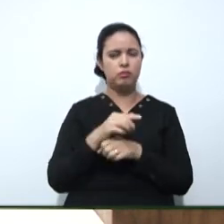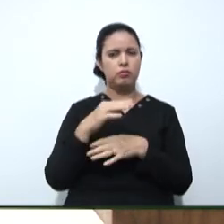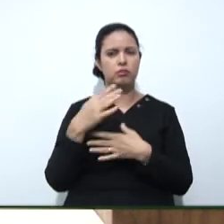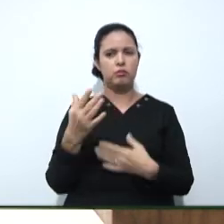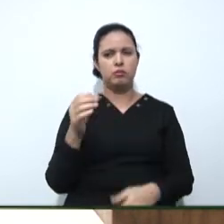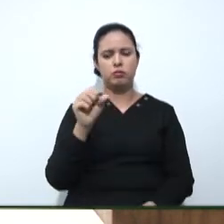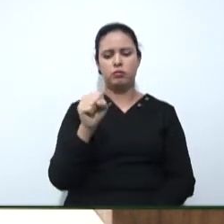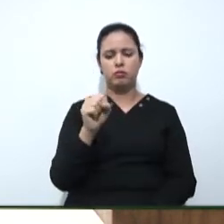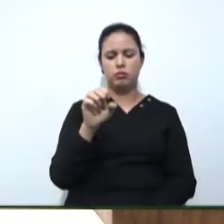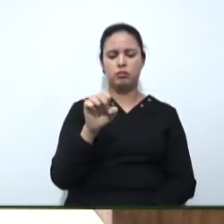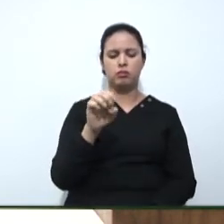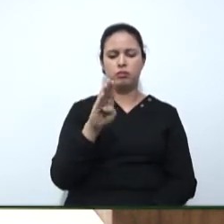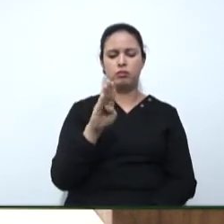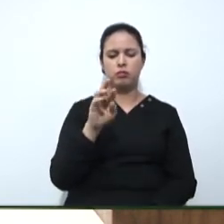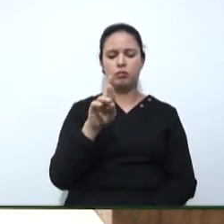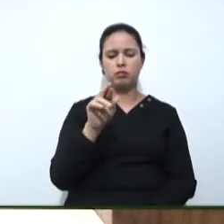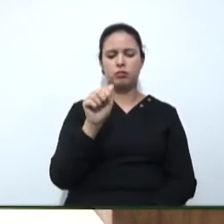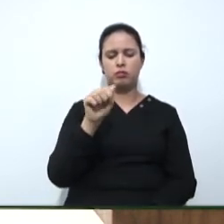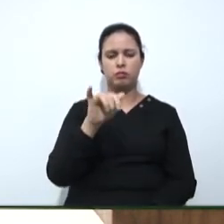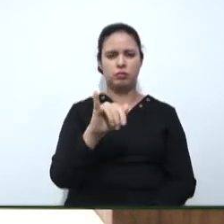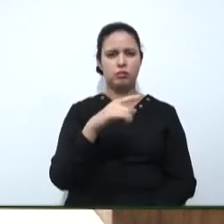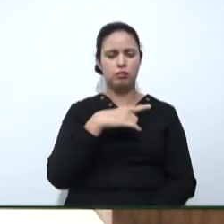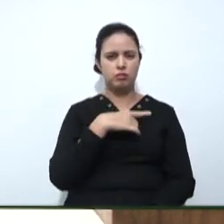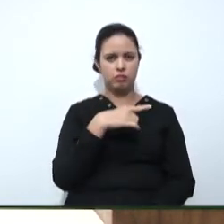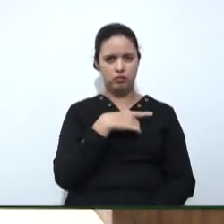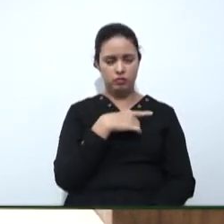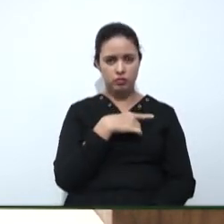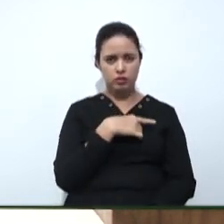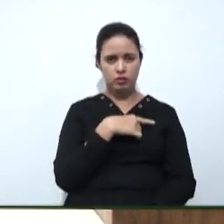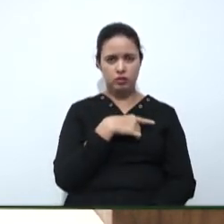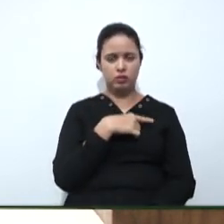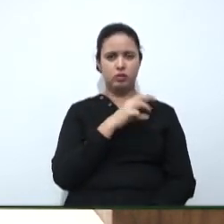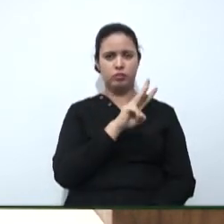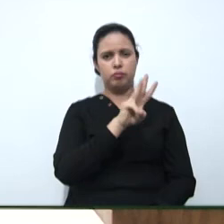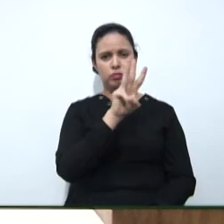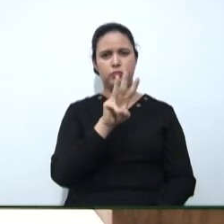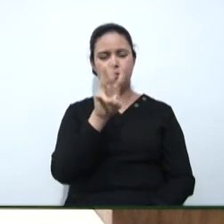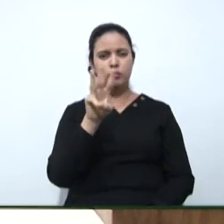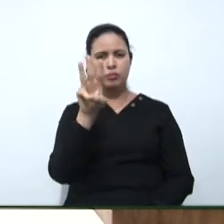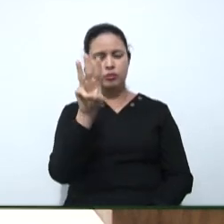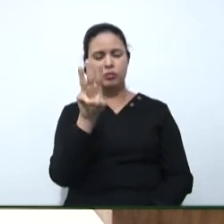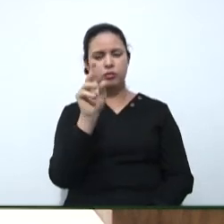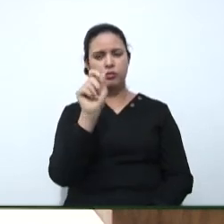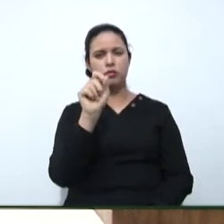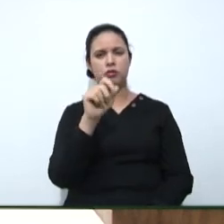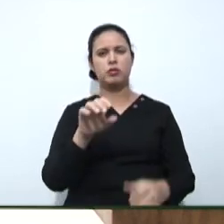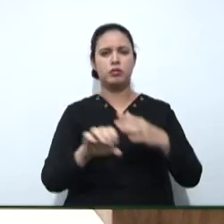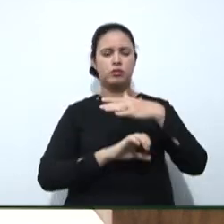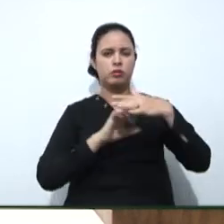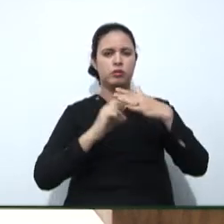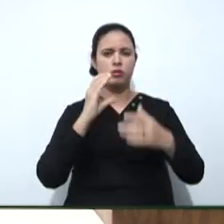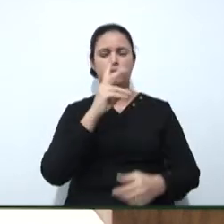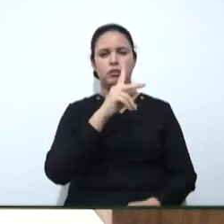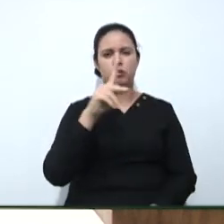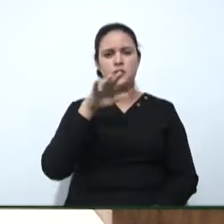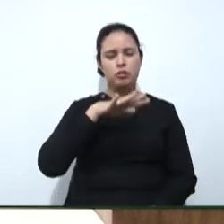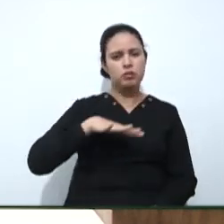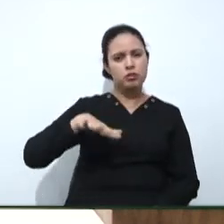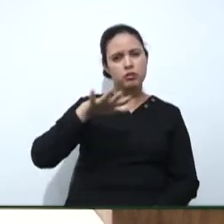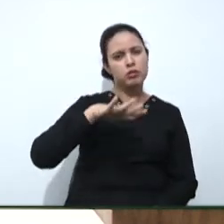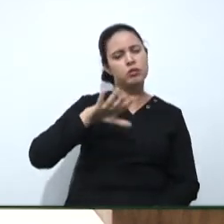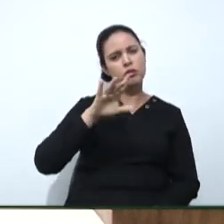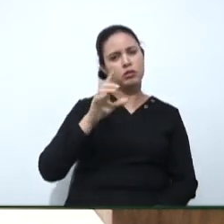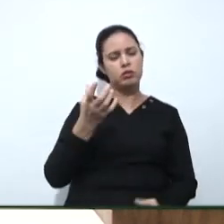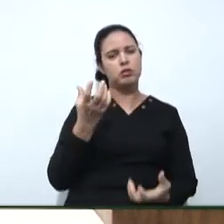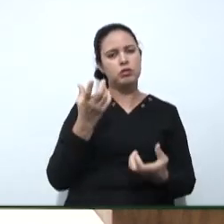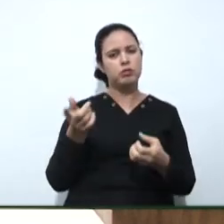tem lá no site dele, para aquelas empresas cooperativas, empresas de todos os ramos que queiram ser